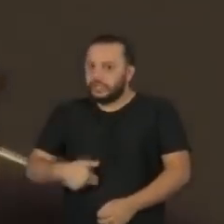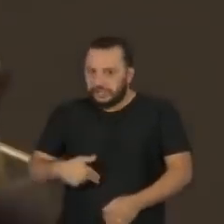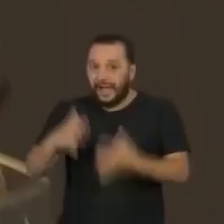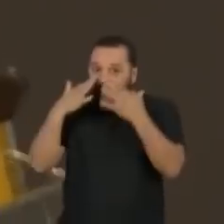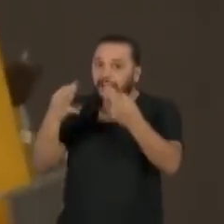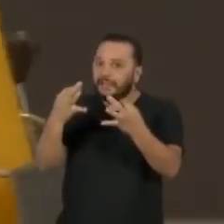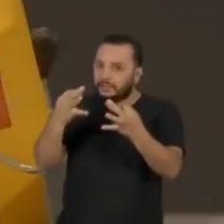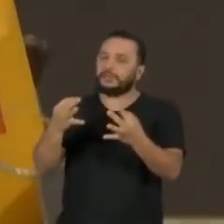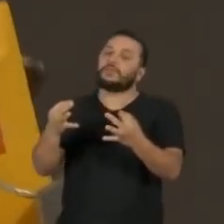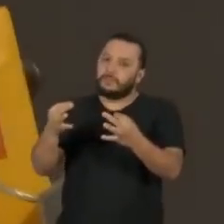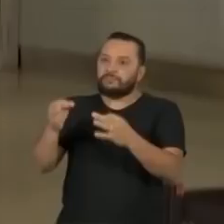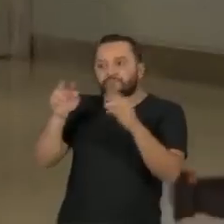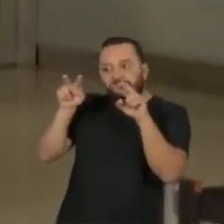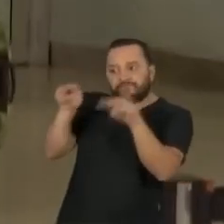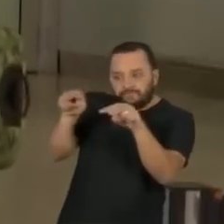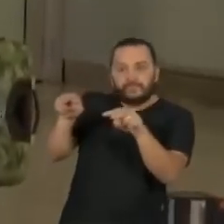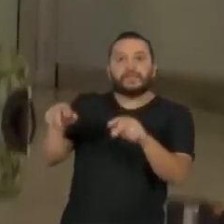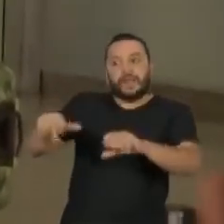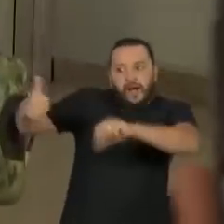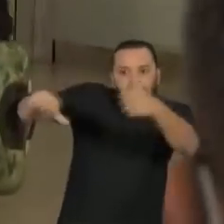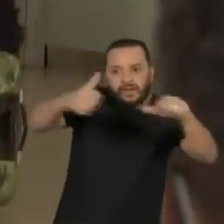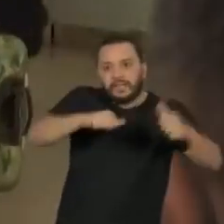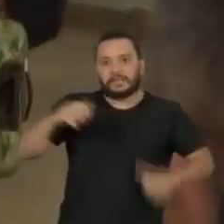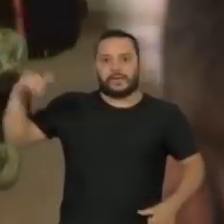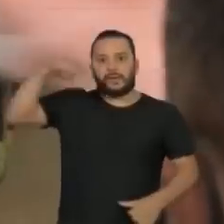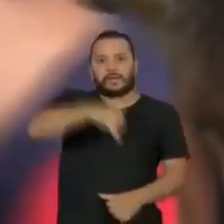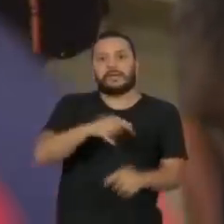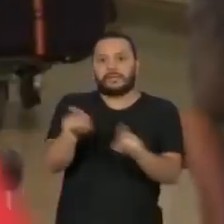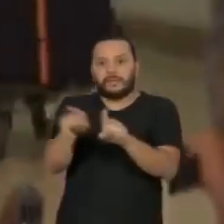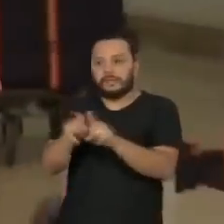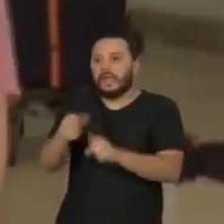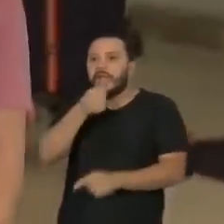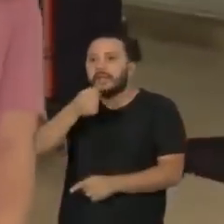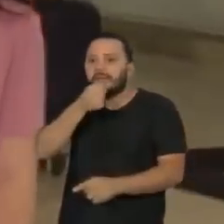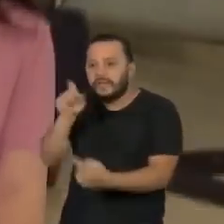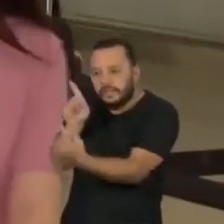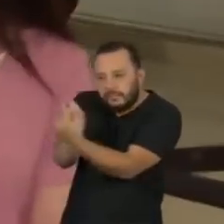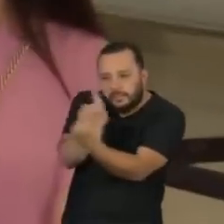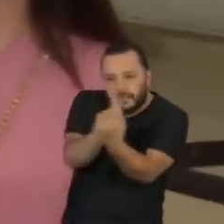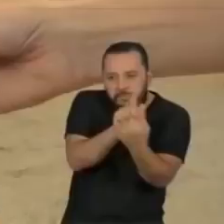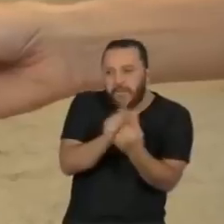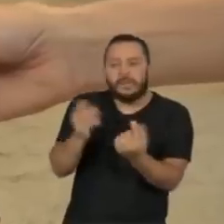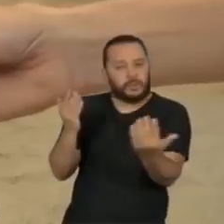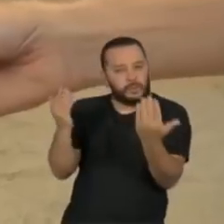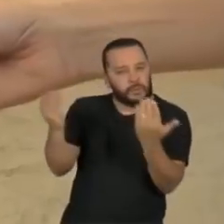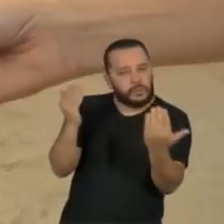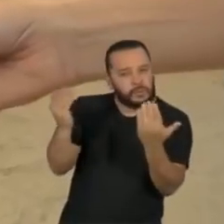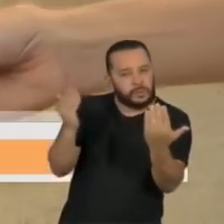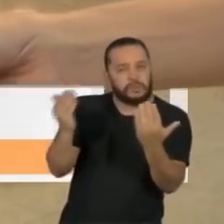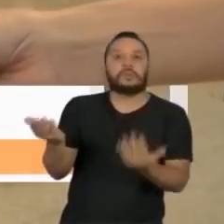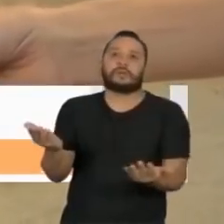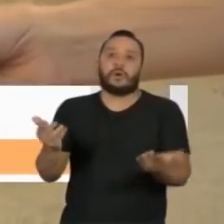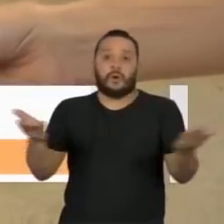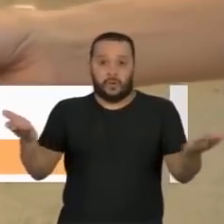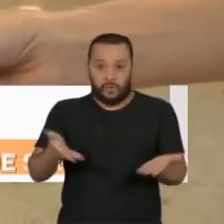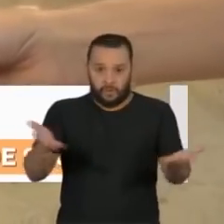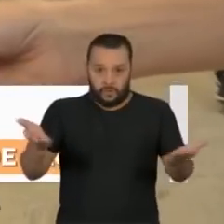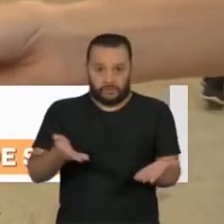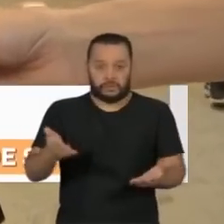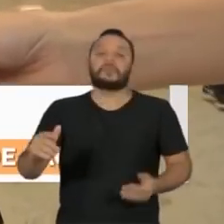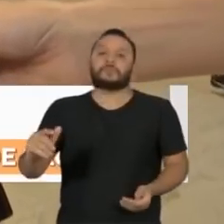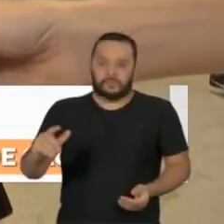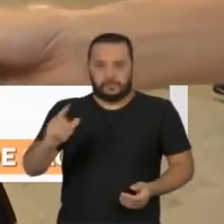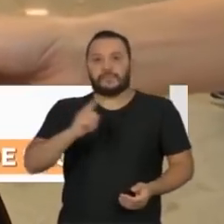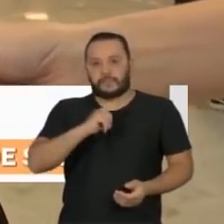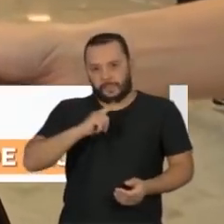uma avaliação geral da aeronave e uma entrevista individual apenas se houver caso suspeito. Hoje o que a gente faz? A gente se dirige